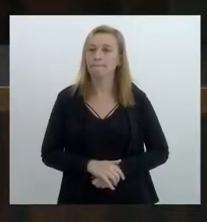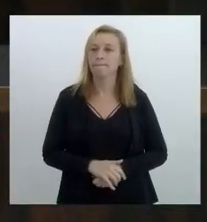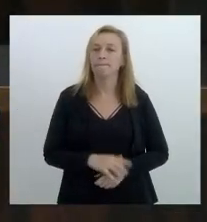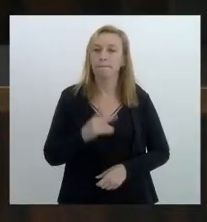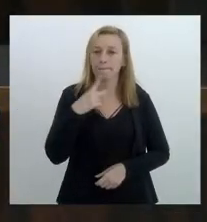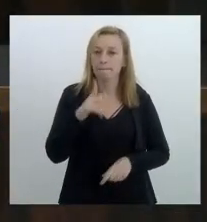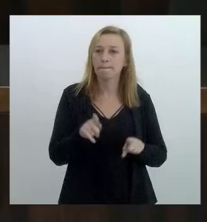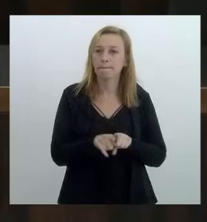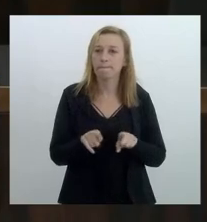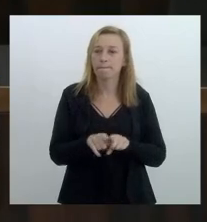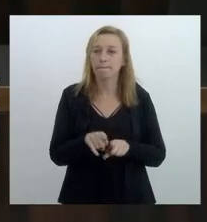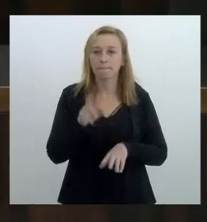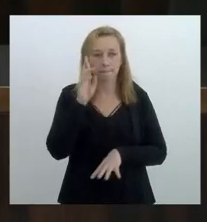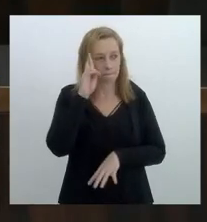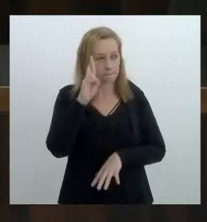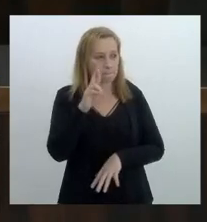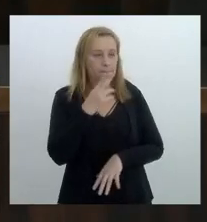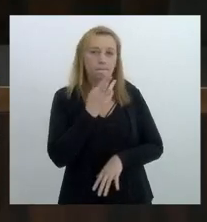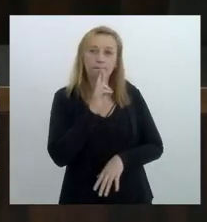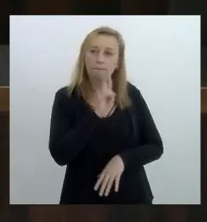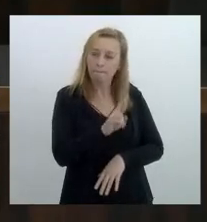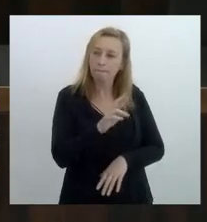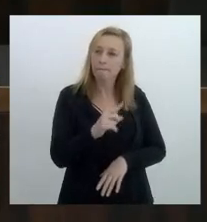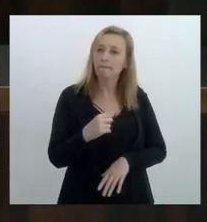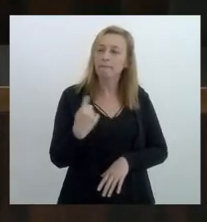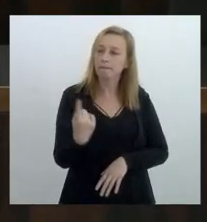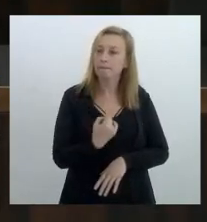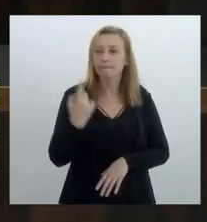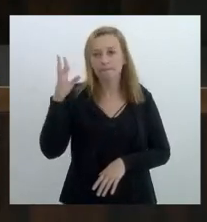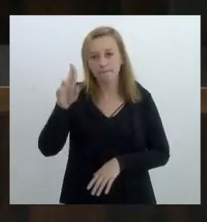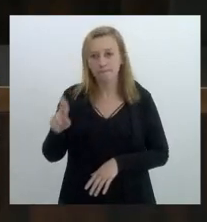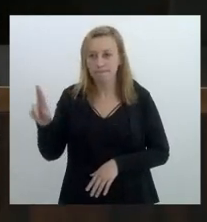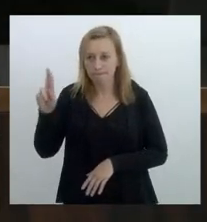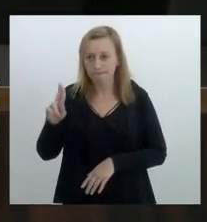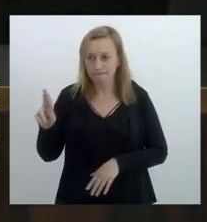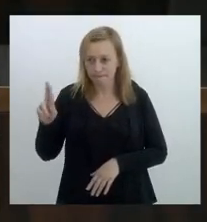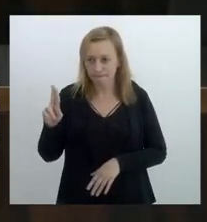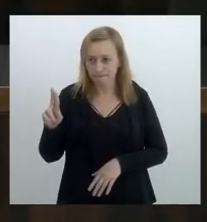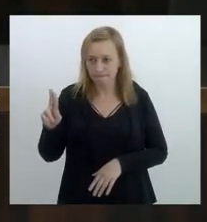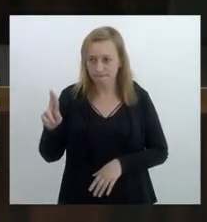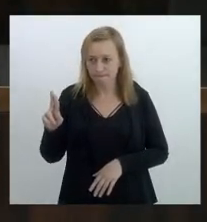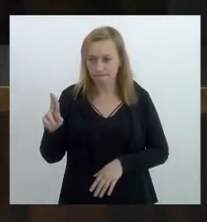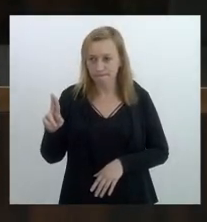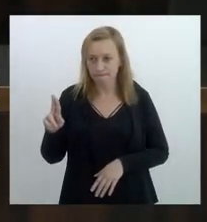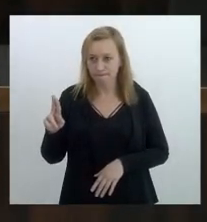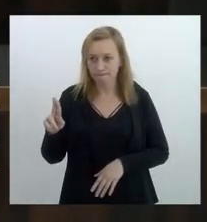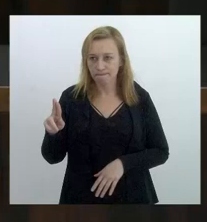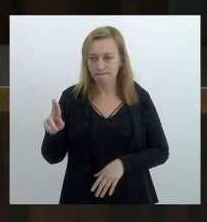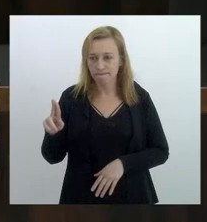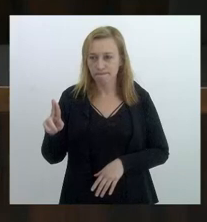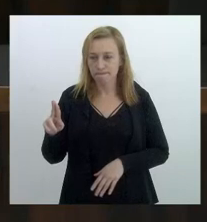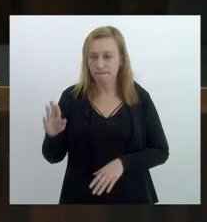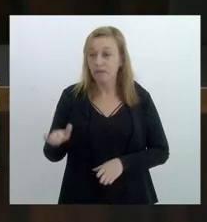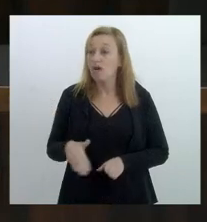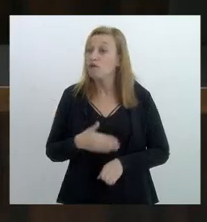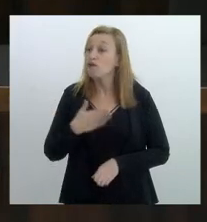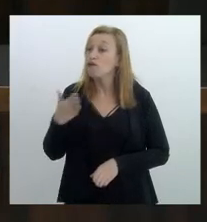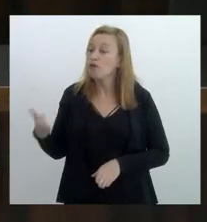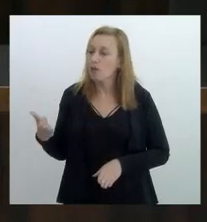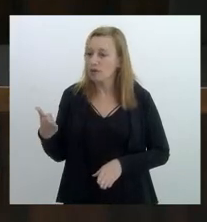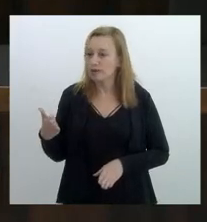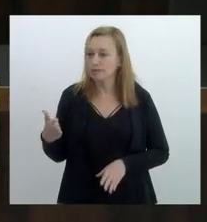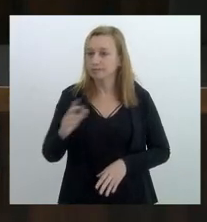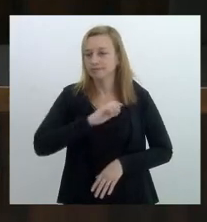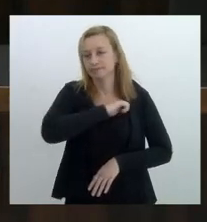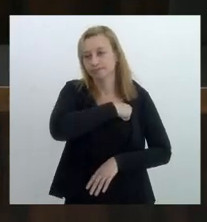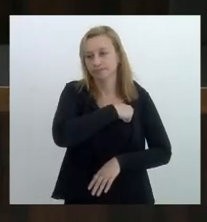colocou para o senhor responder se as nossas universidades não deveriam estar fora do